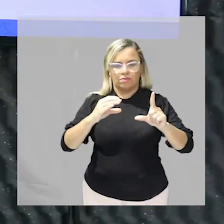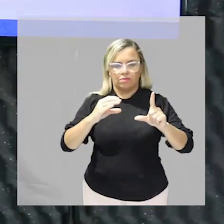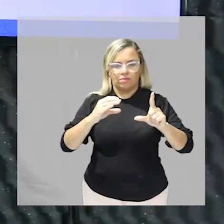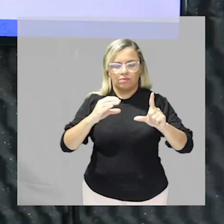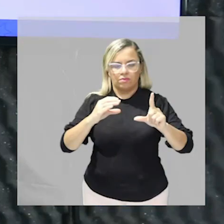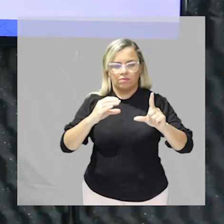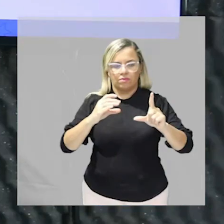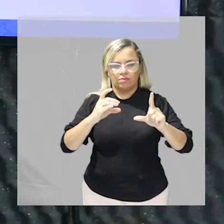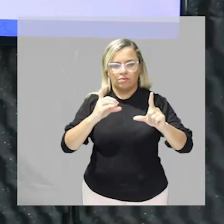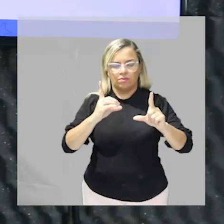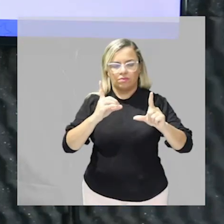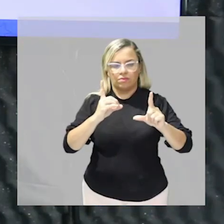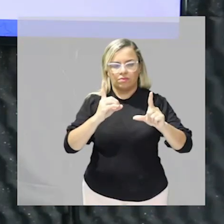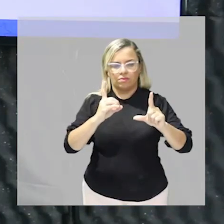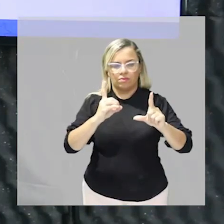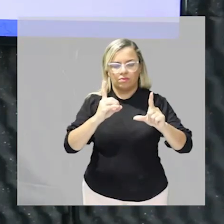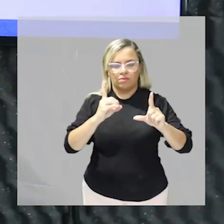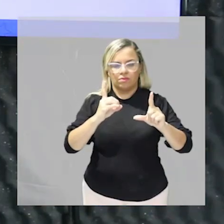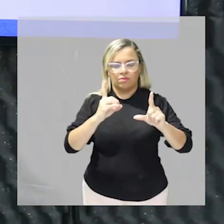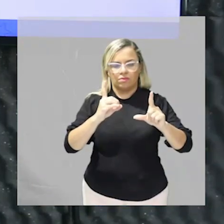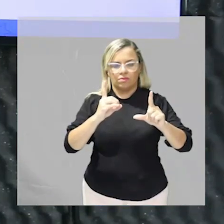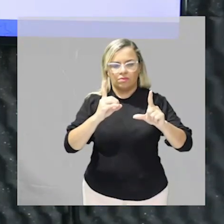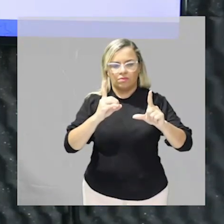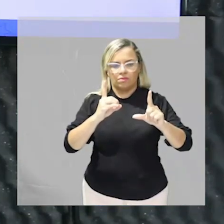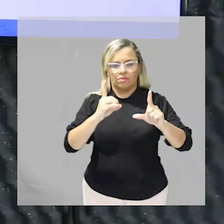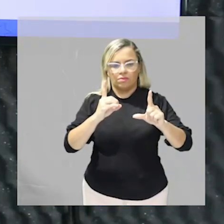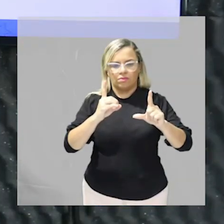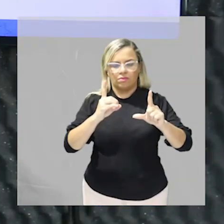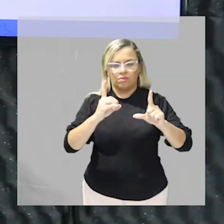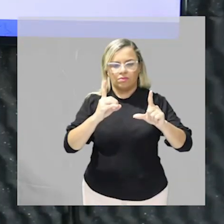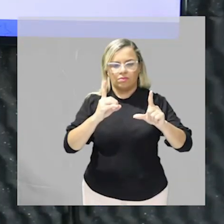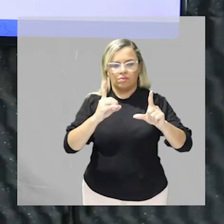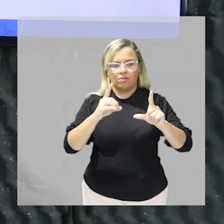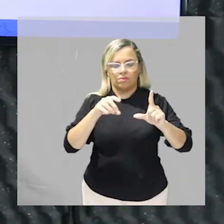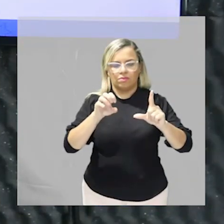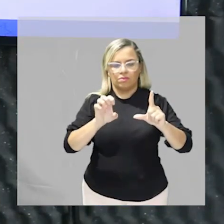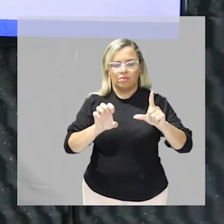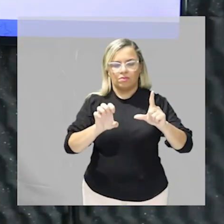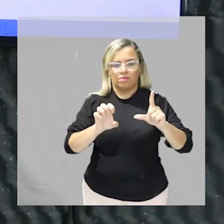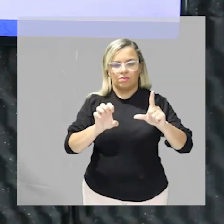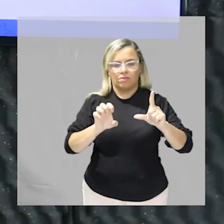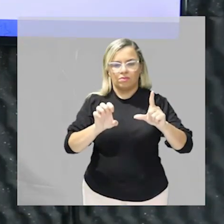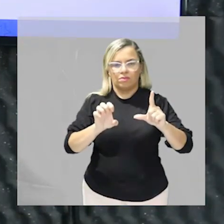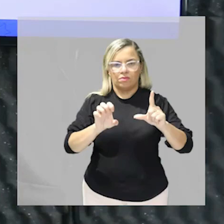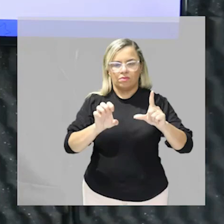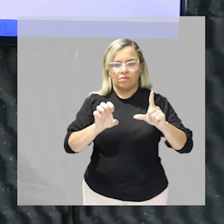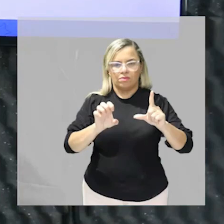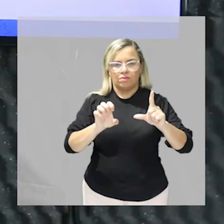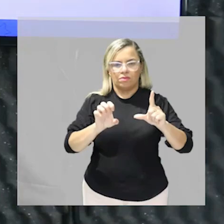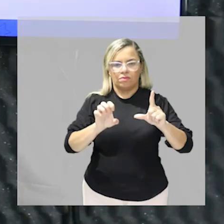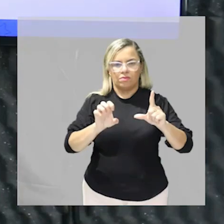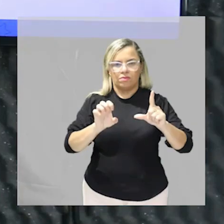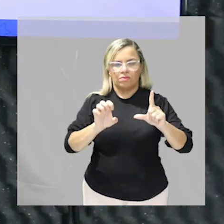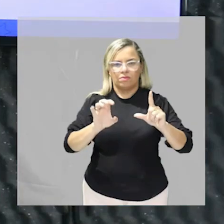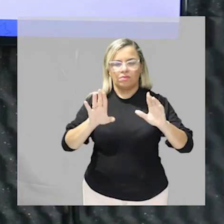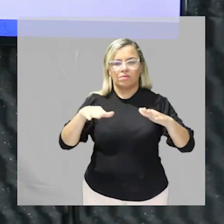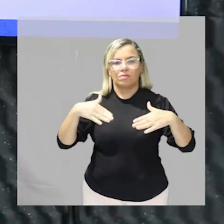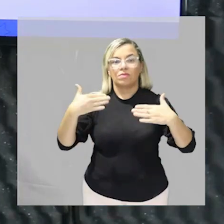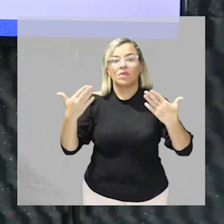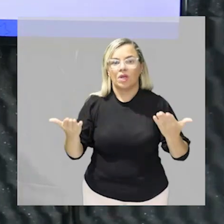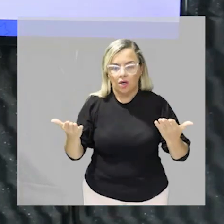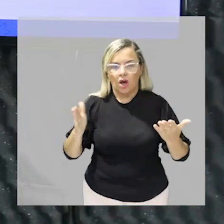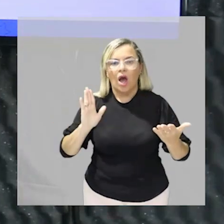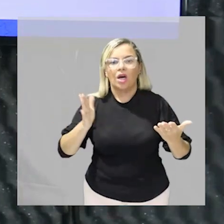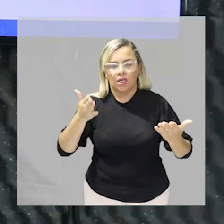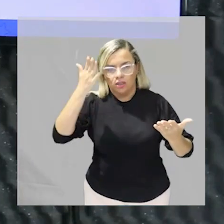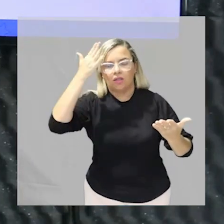de dejetos? É a captação desordenada do regime pluvial? Ou a expansão do uso de defensivos químicos? Opa, eu já